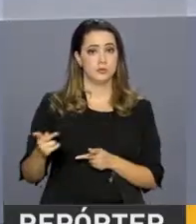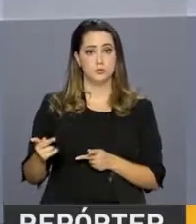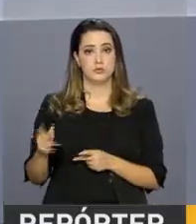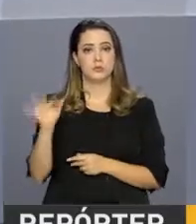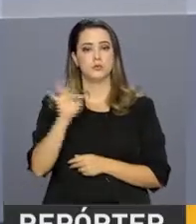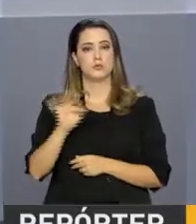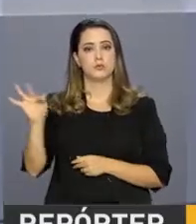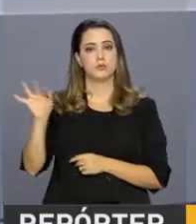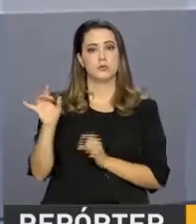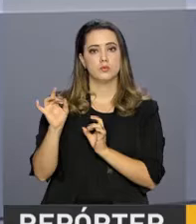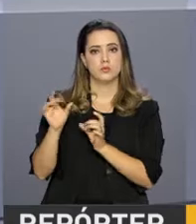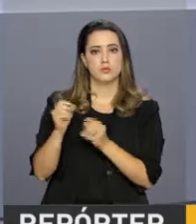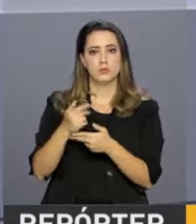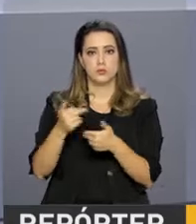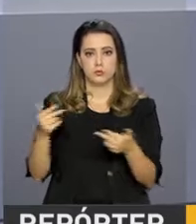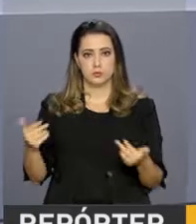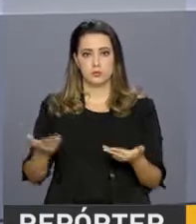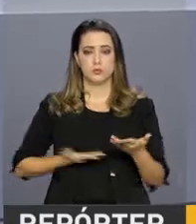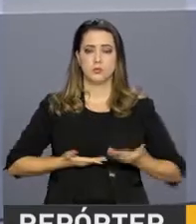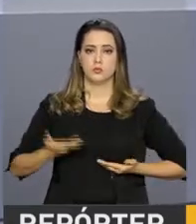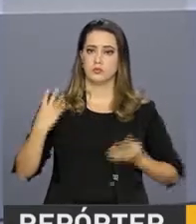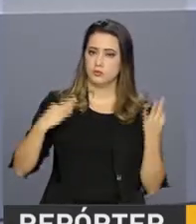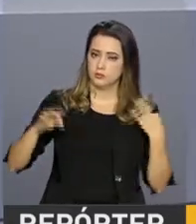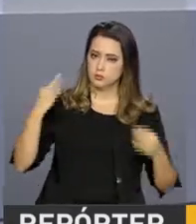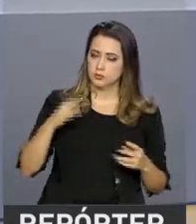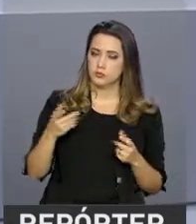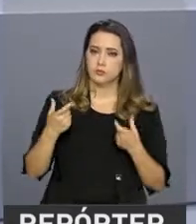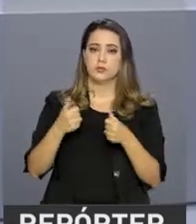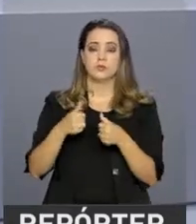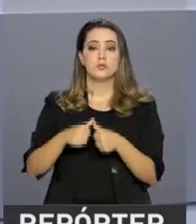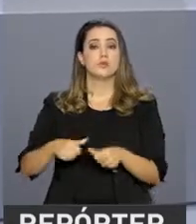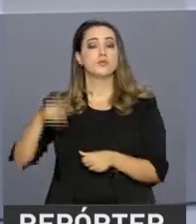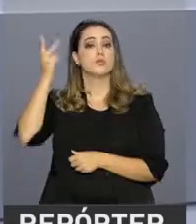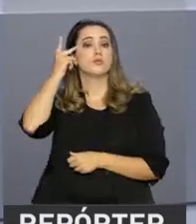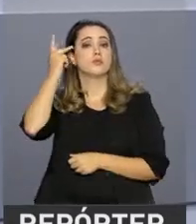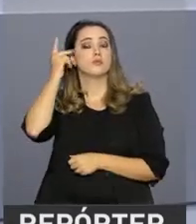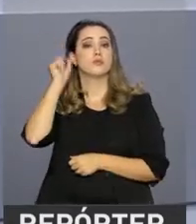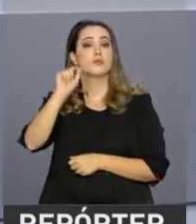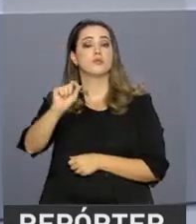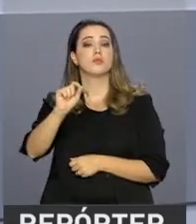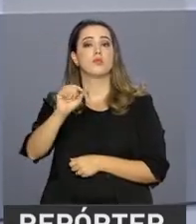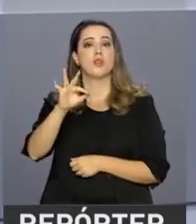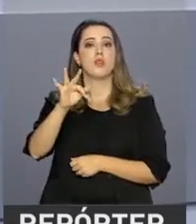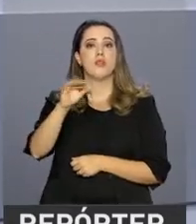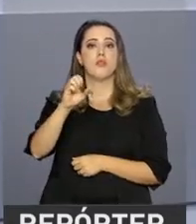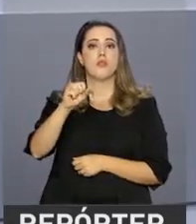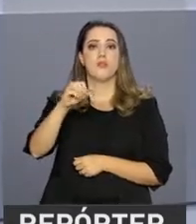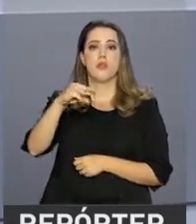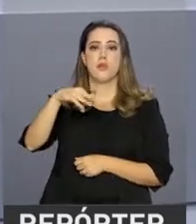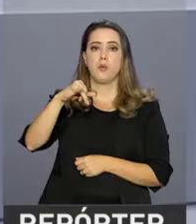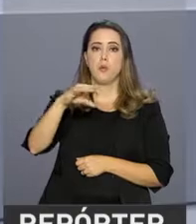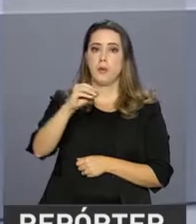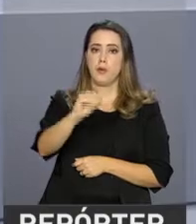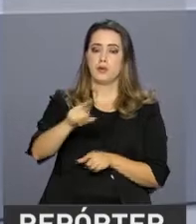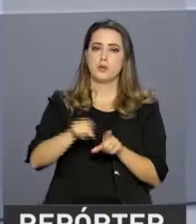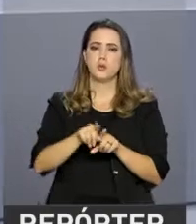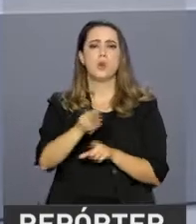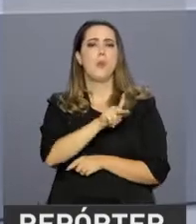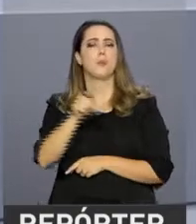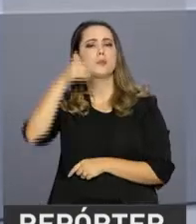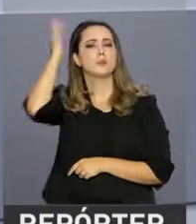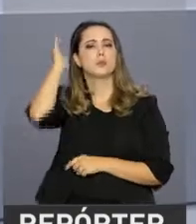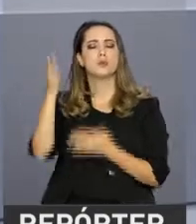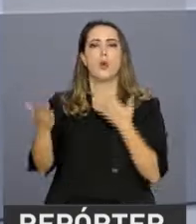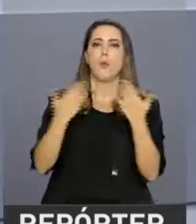visita à federação do comércio de bens serviços e turismo do estado de são paulo a fecomércio o presidente michel temer fez um balanço